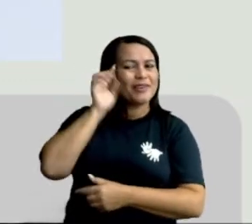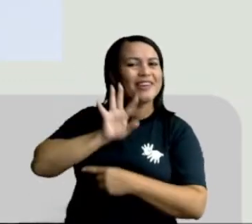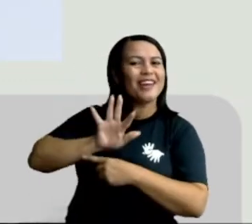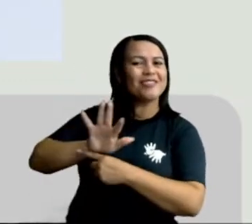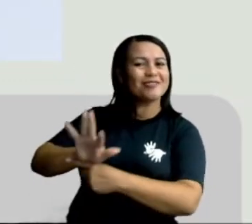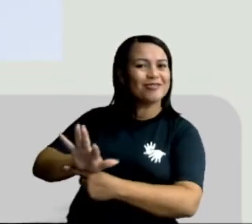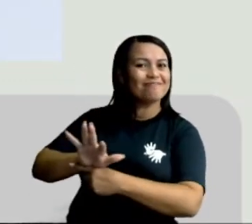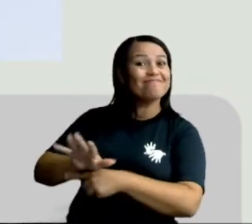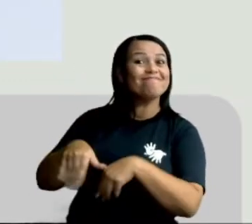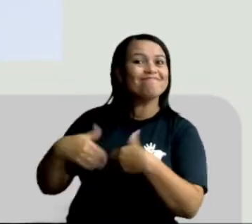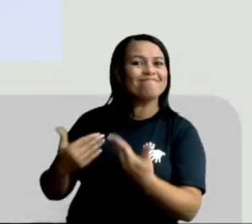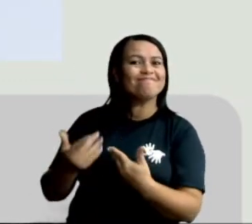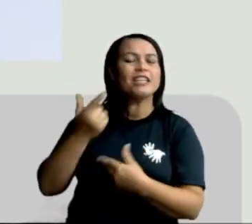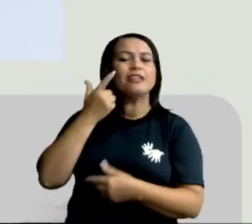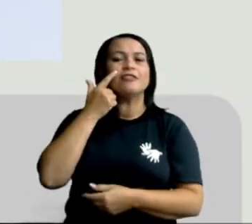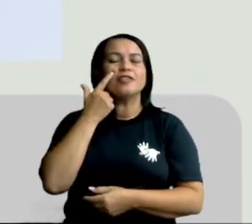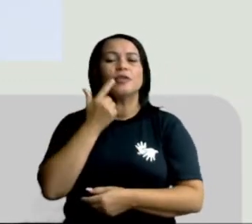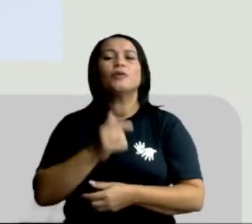ele fez.